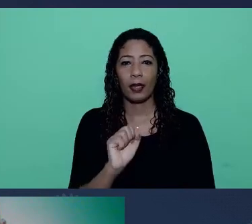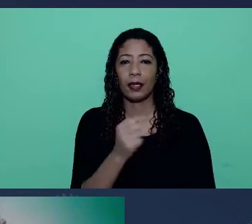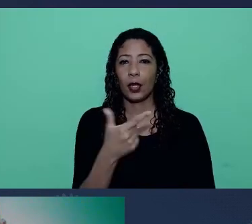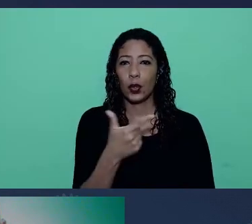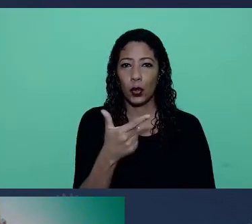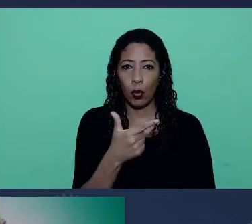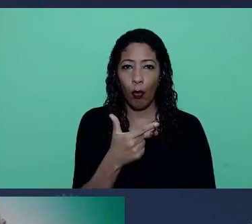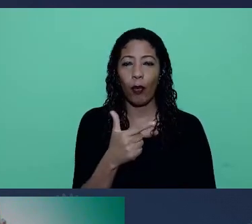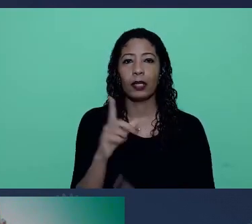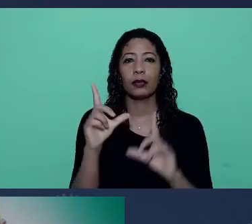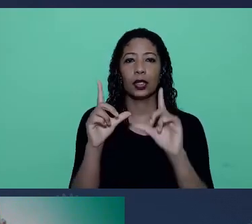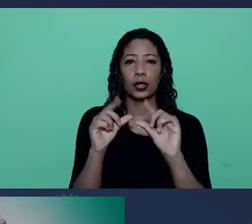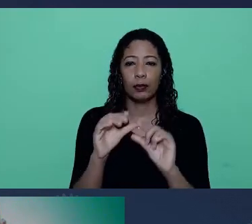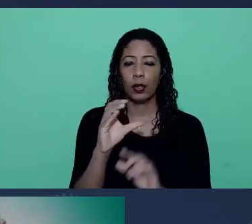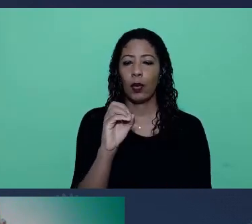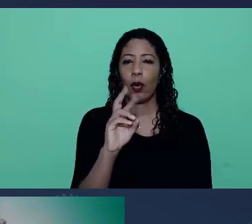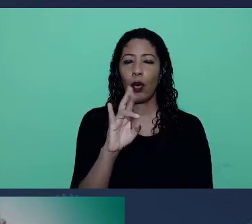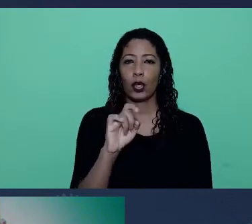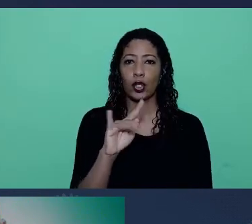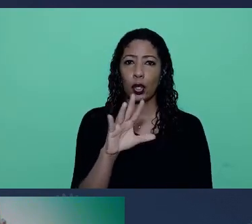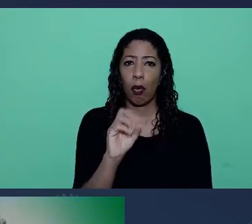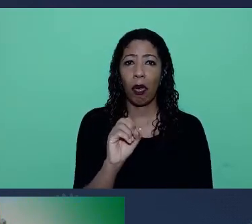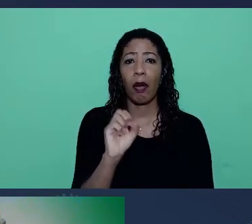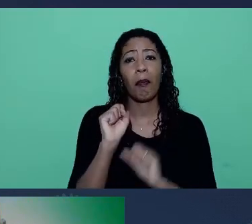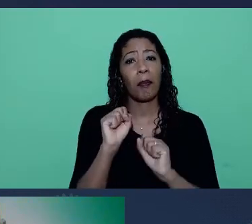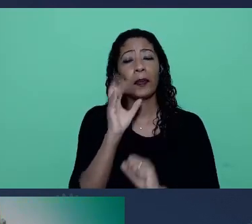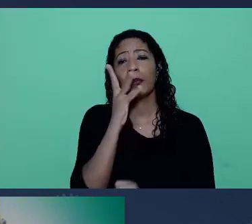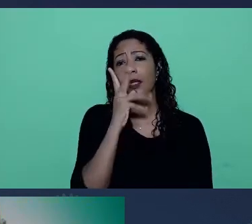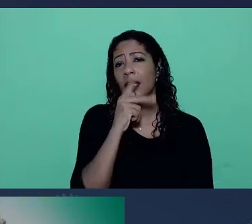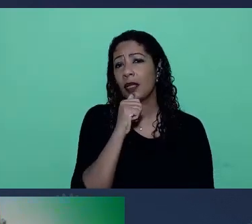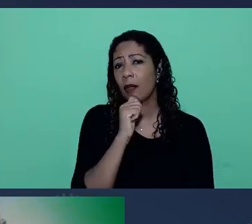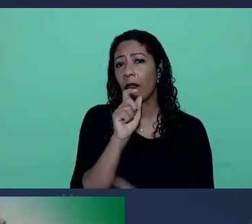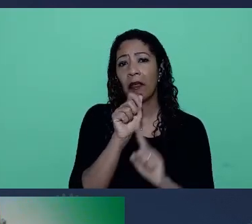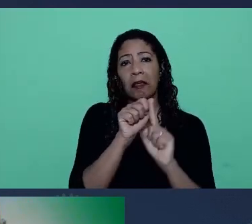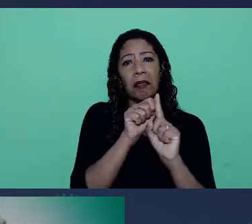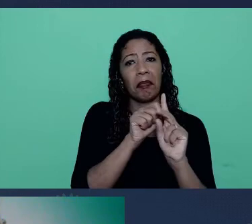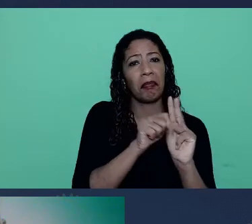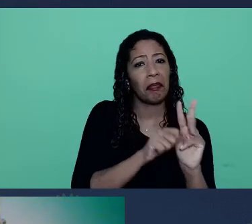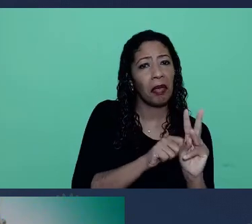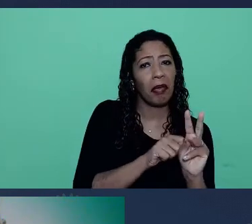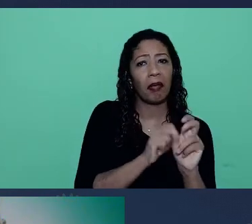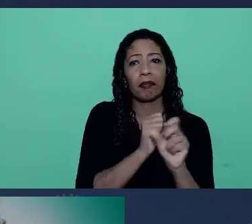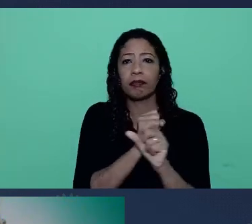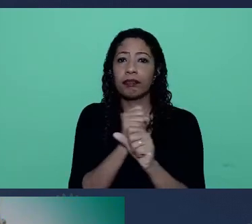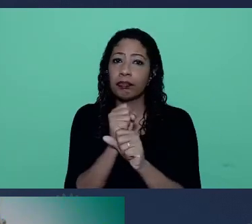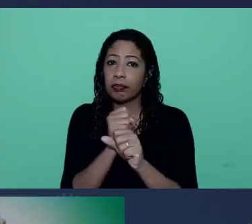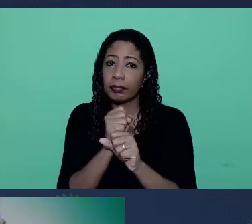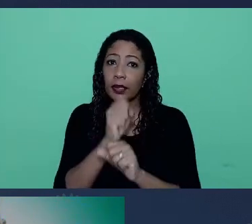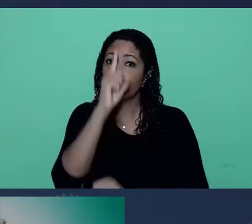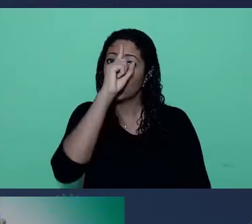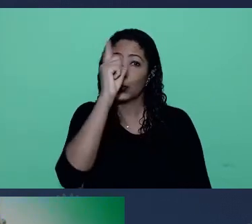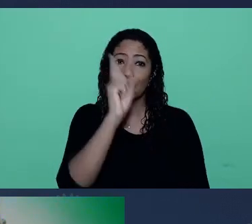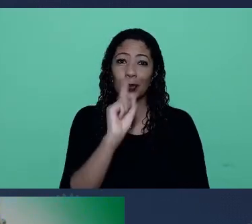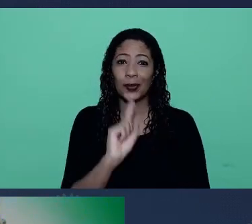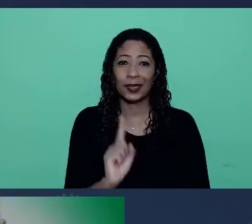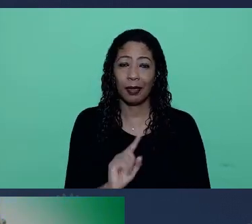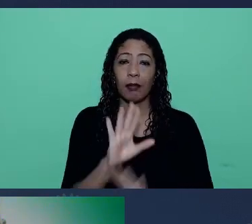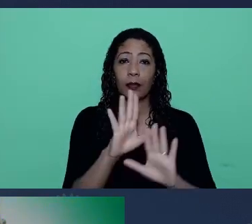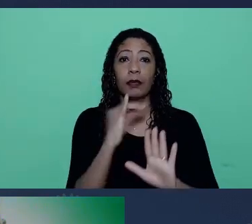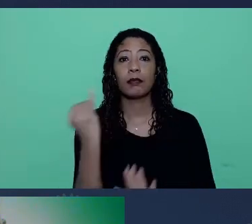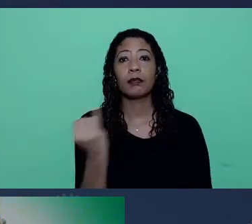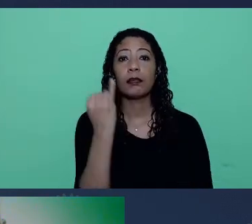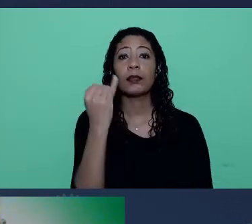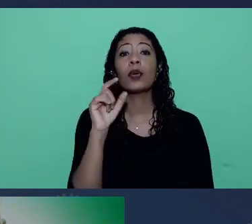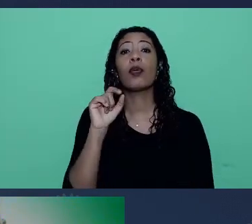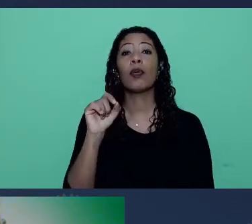isso pode levar meses, pode levar anos, a gente não sabe. O importante é que essa criança tenha